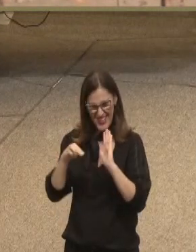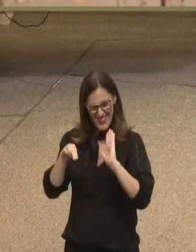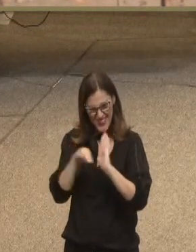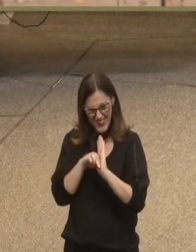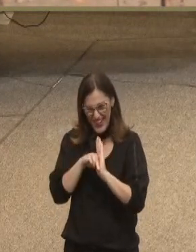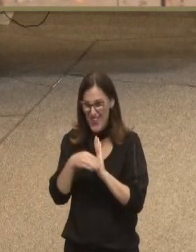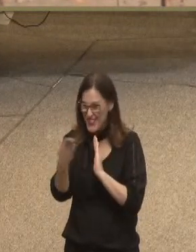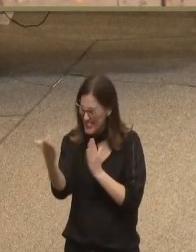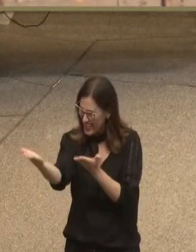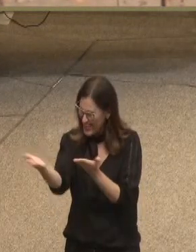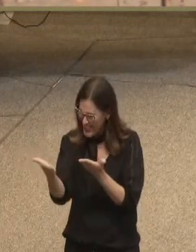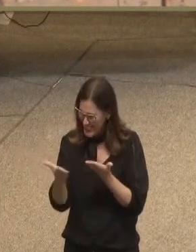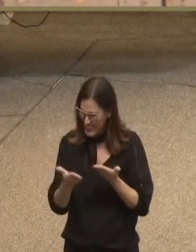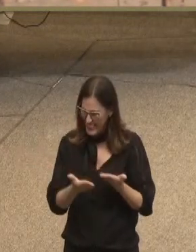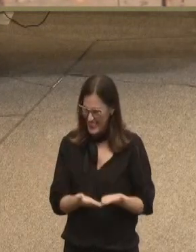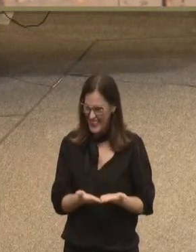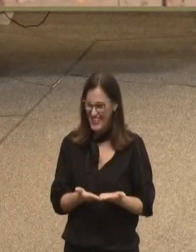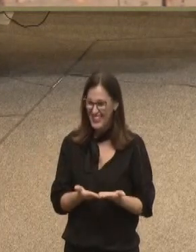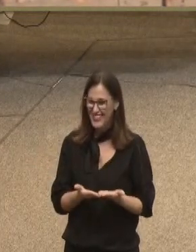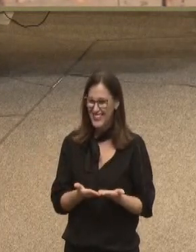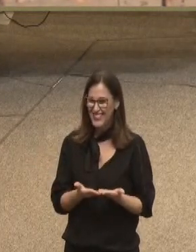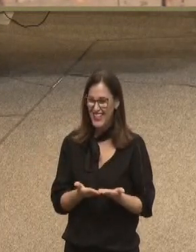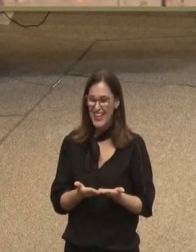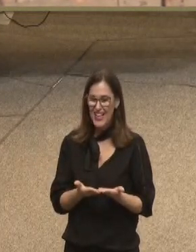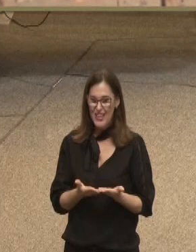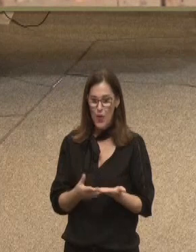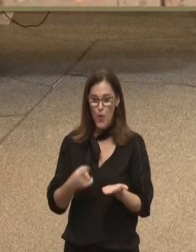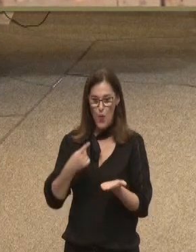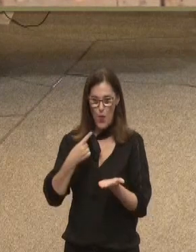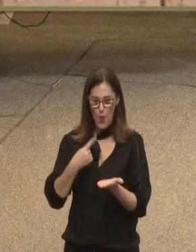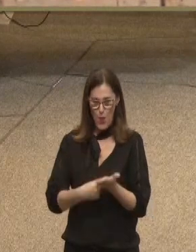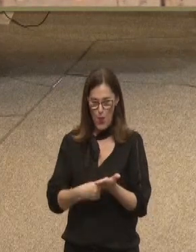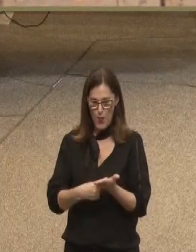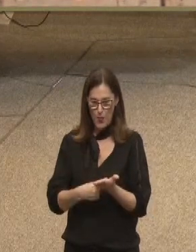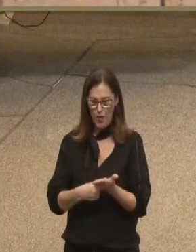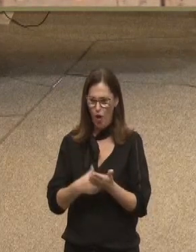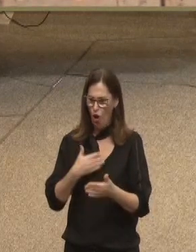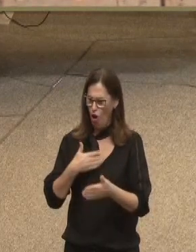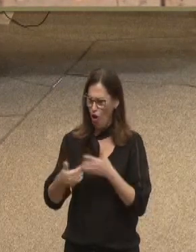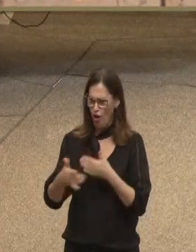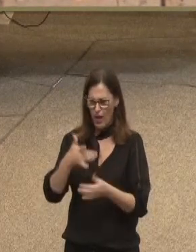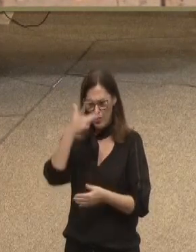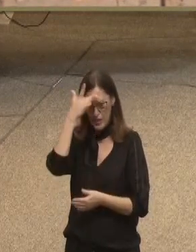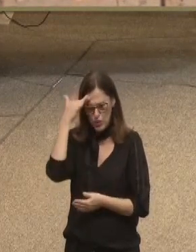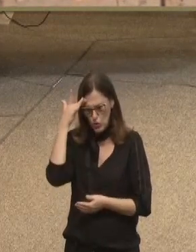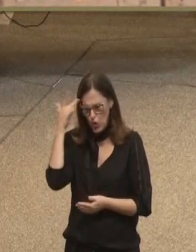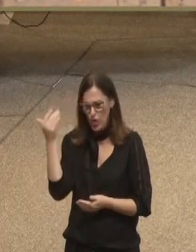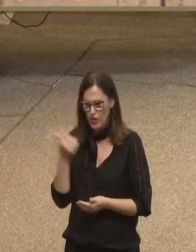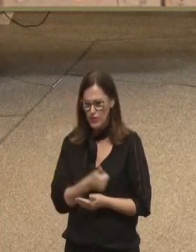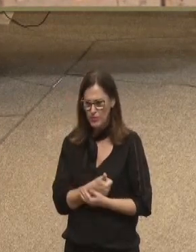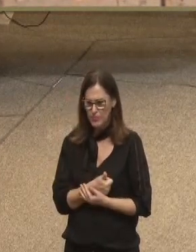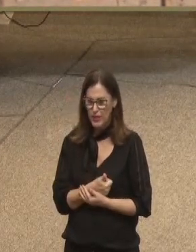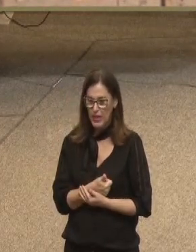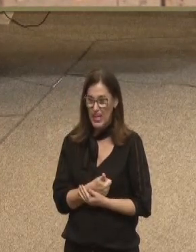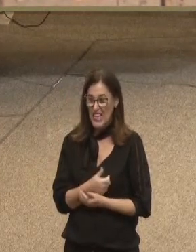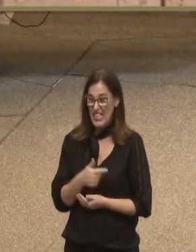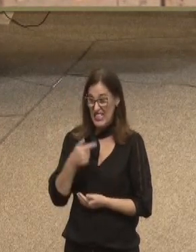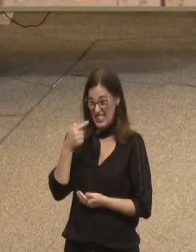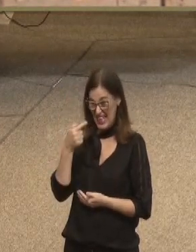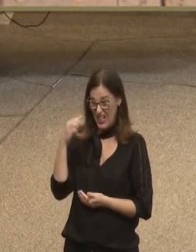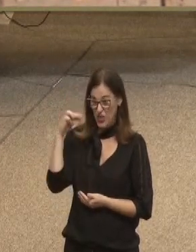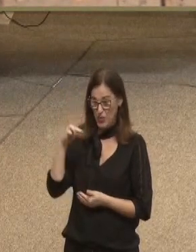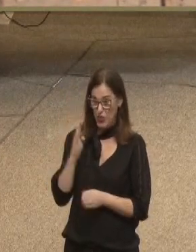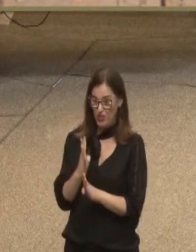você é nosso convidado. Nós temos assumido o compromisso de que qualquer pessoa que venha almoçar não fique mais do que 7 minutos